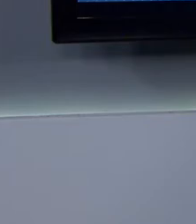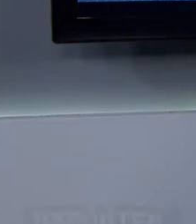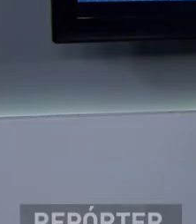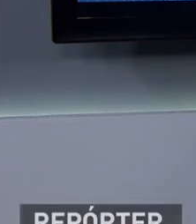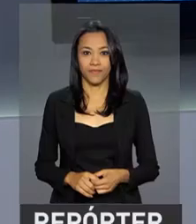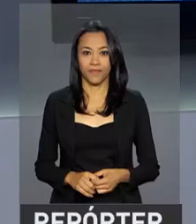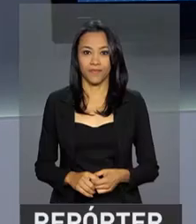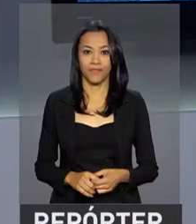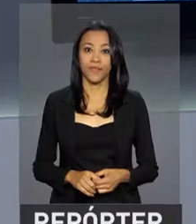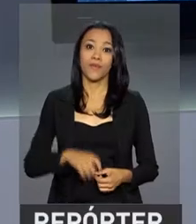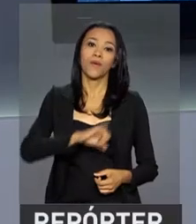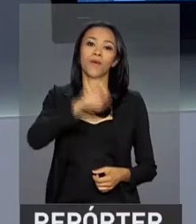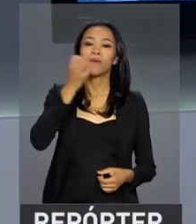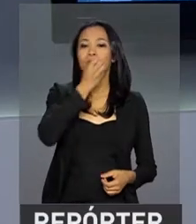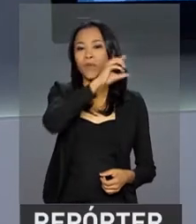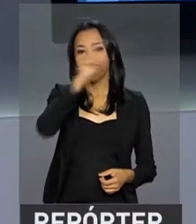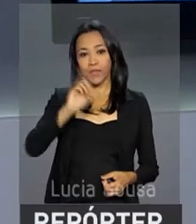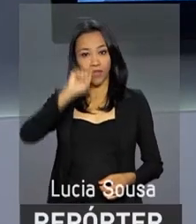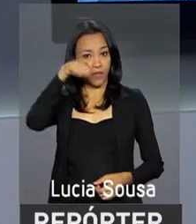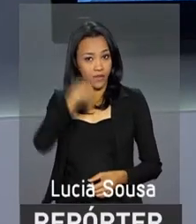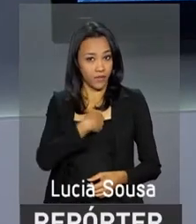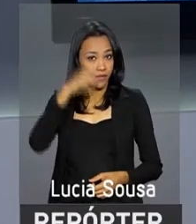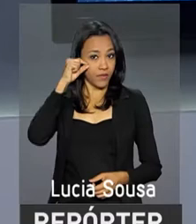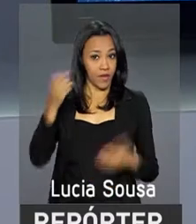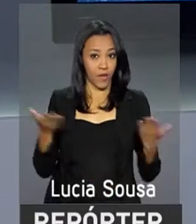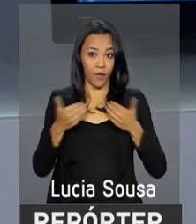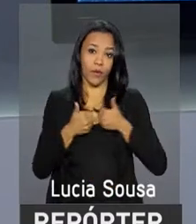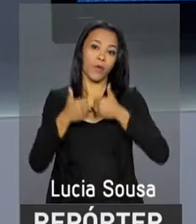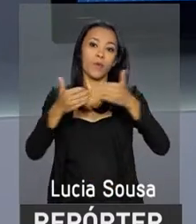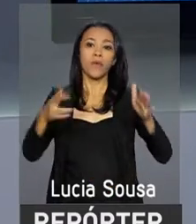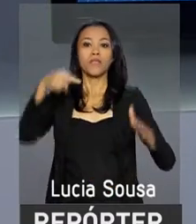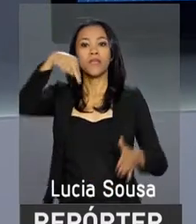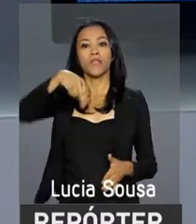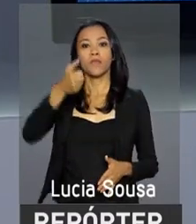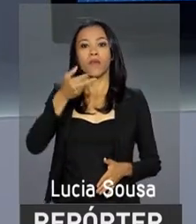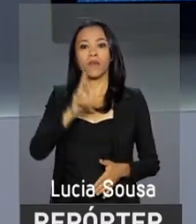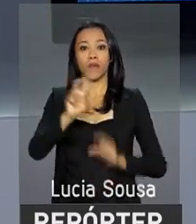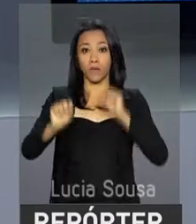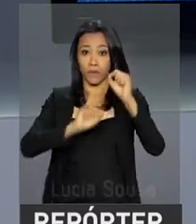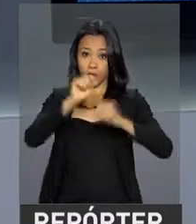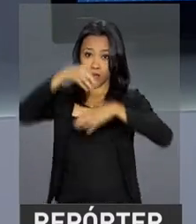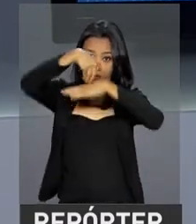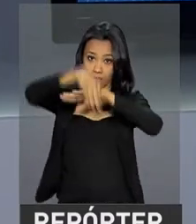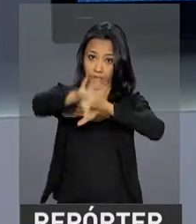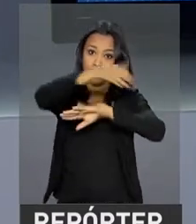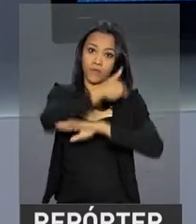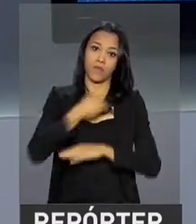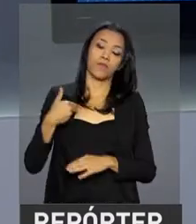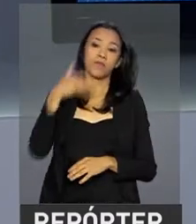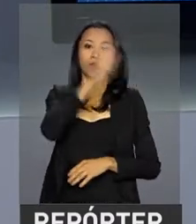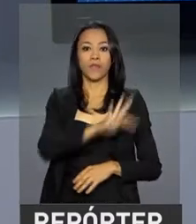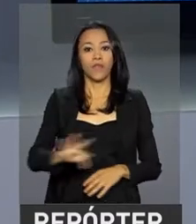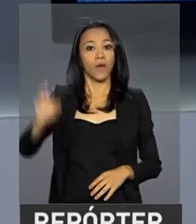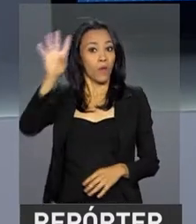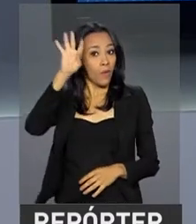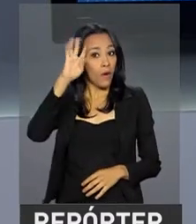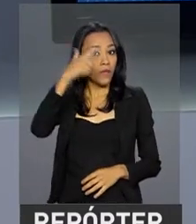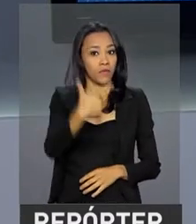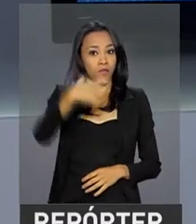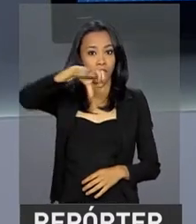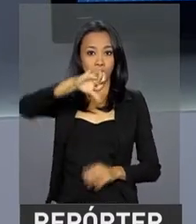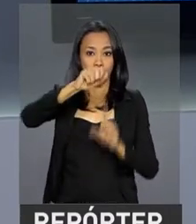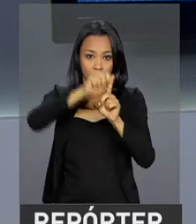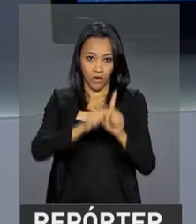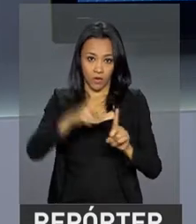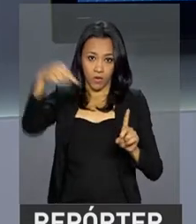olá bom dia são times há dias e começa agora o repórter nbr com as notícias do governo federal desta quarta-feira 29 de